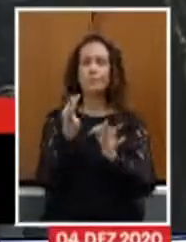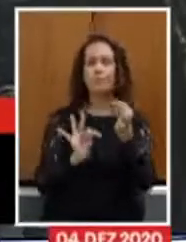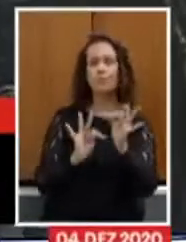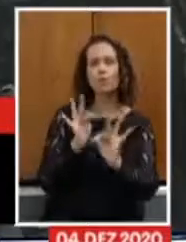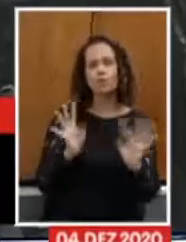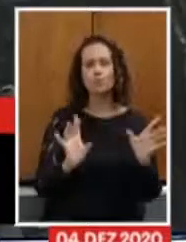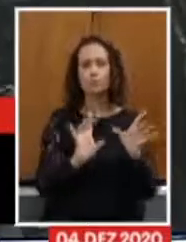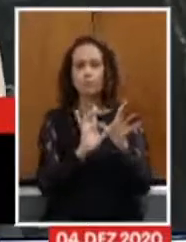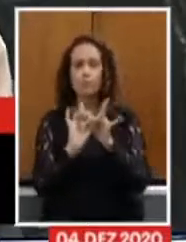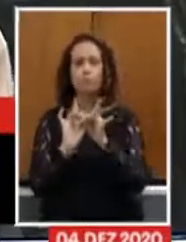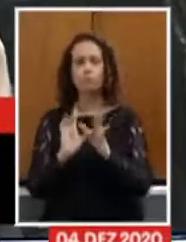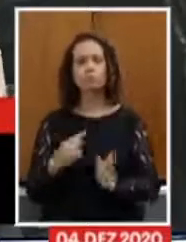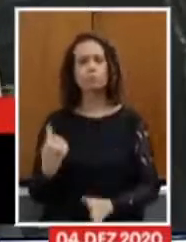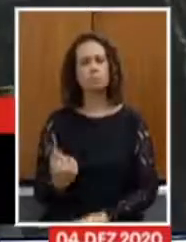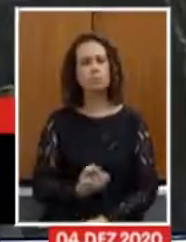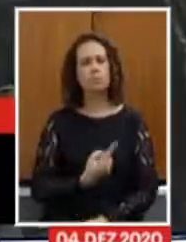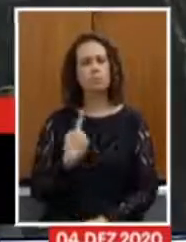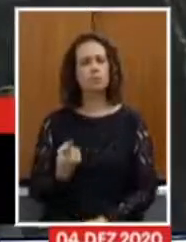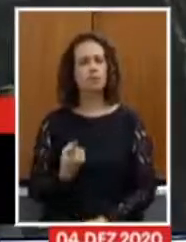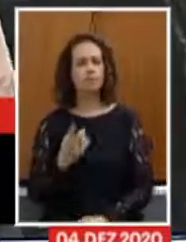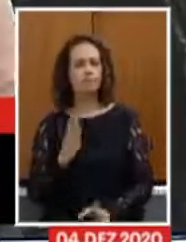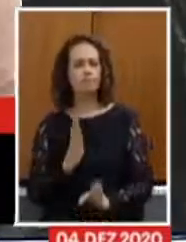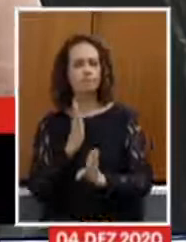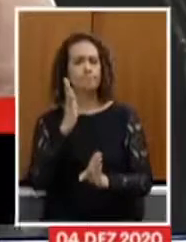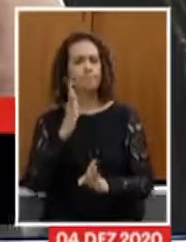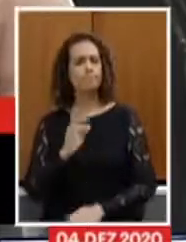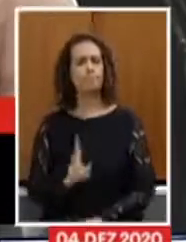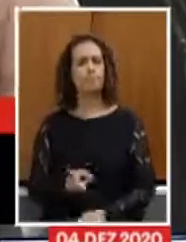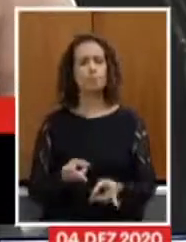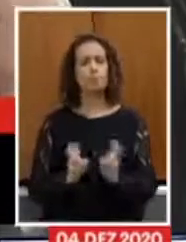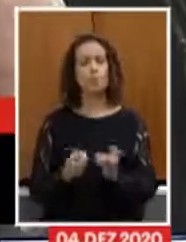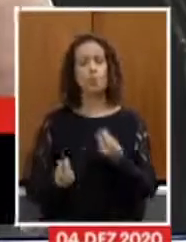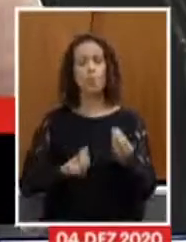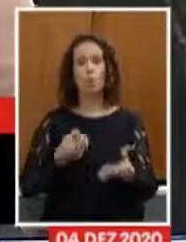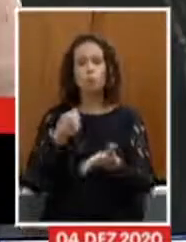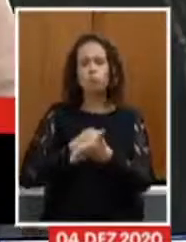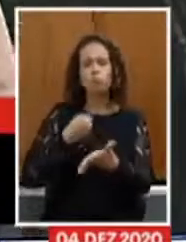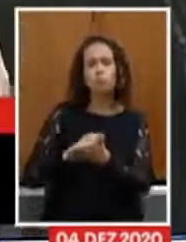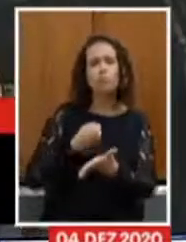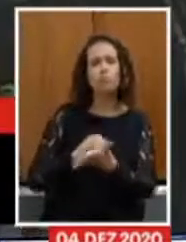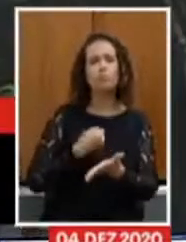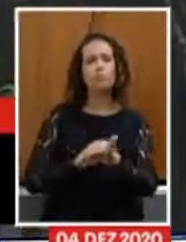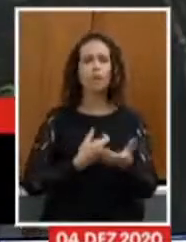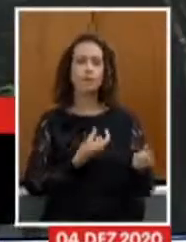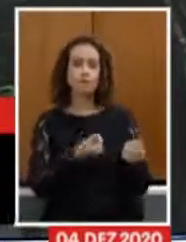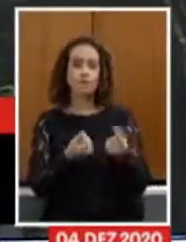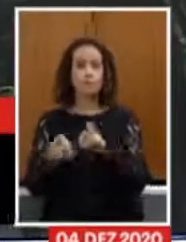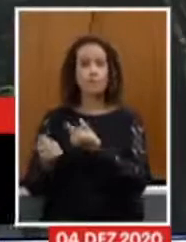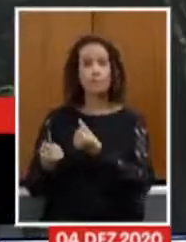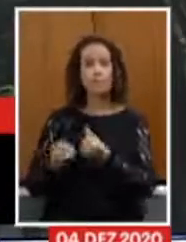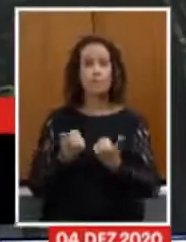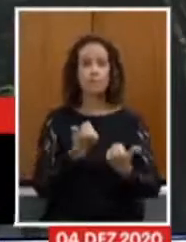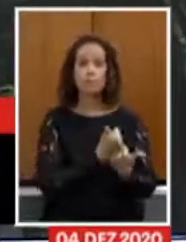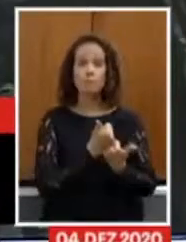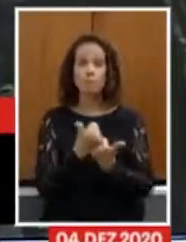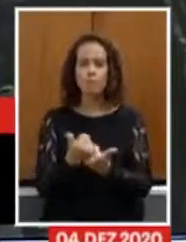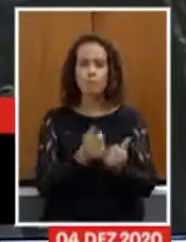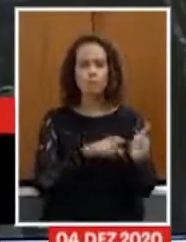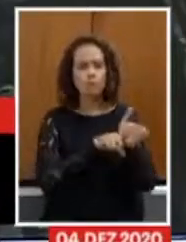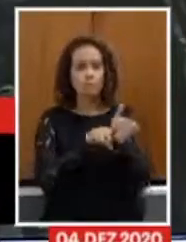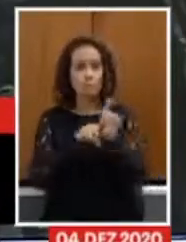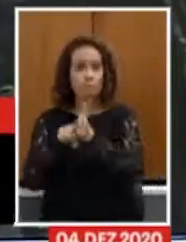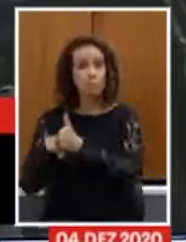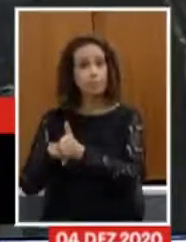uma alternativa de lutar pelos recursos para a Fundação de Amparo à Pesquisa no nosso Estado, a nossa